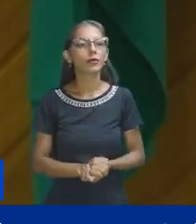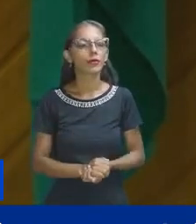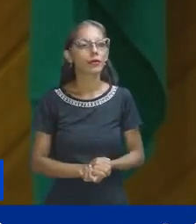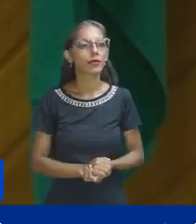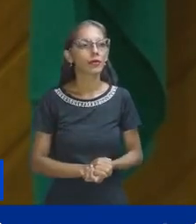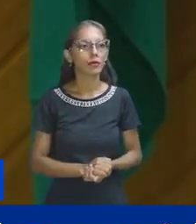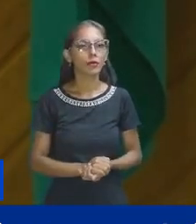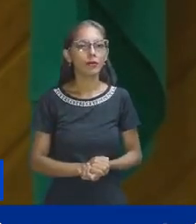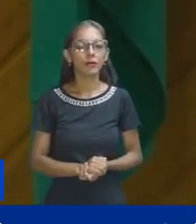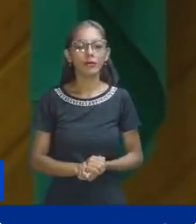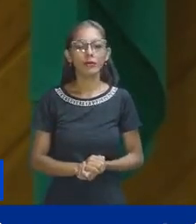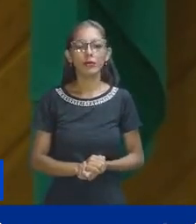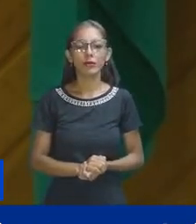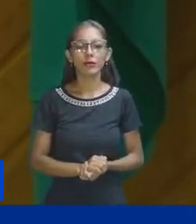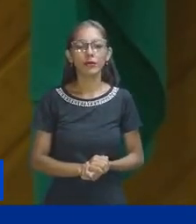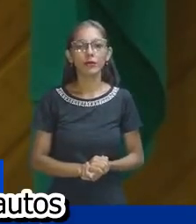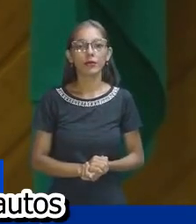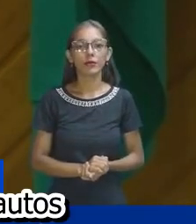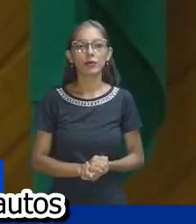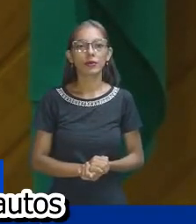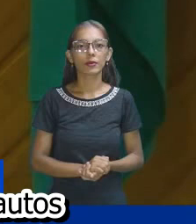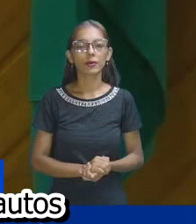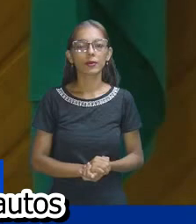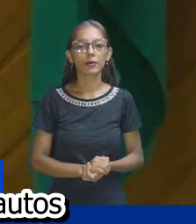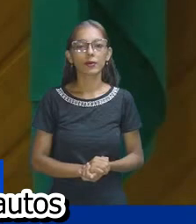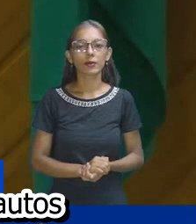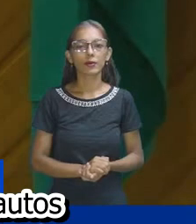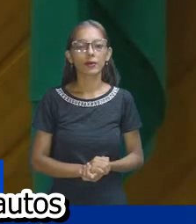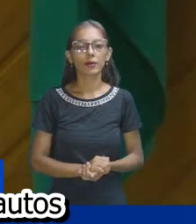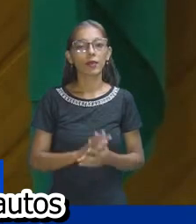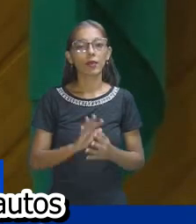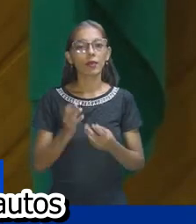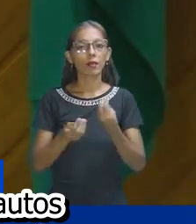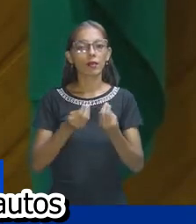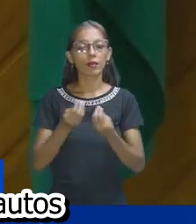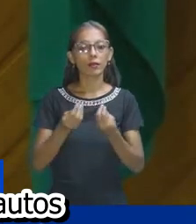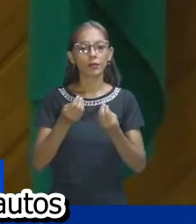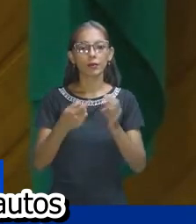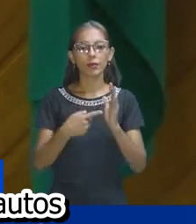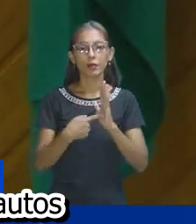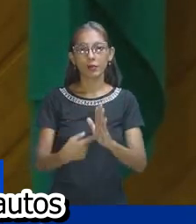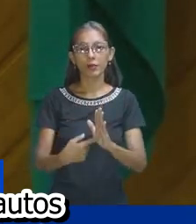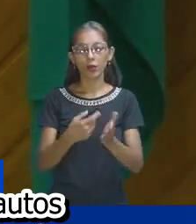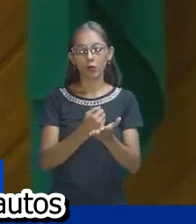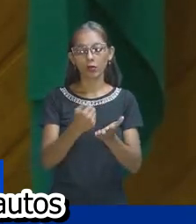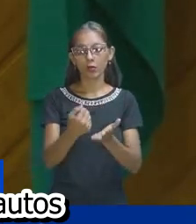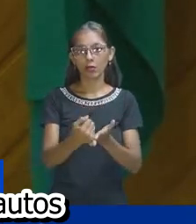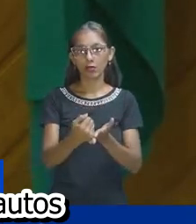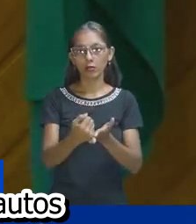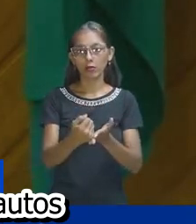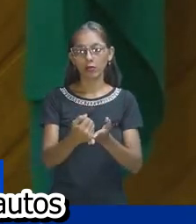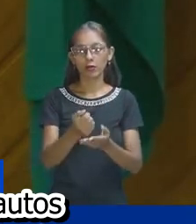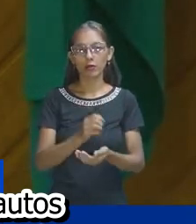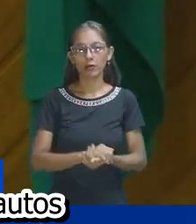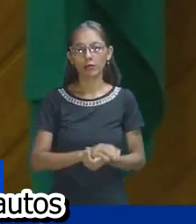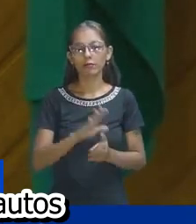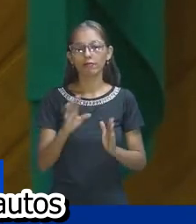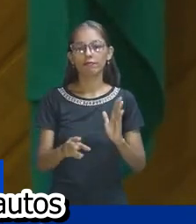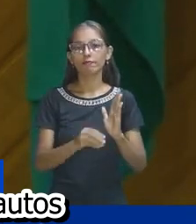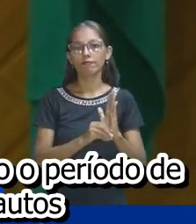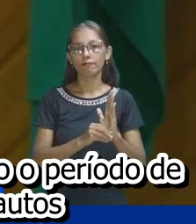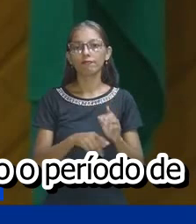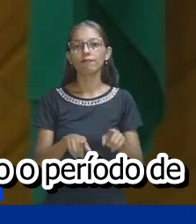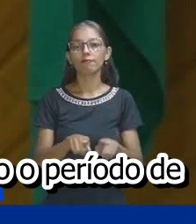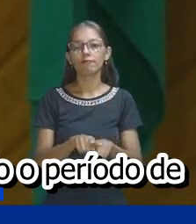Diogo Sênio, investigado e representado, juntou um contrato de prestação de serviço nos autos, que consta em sua prestação de contas,